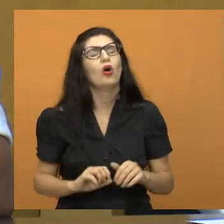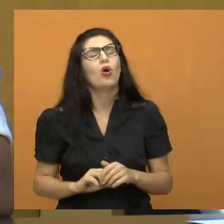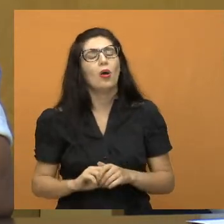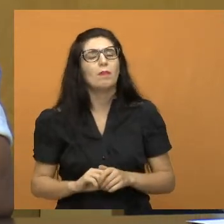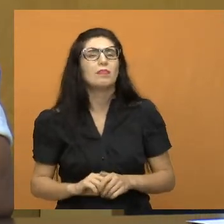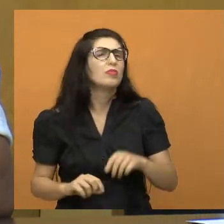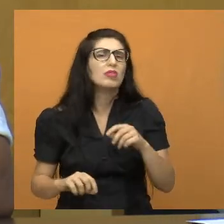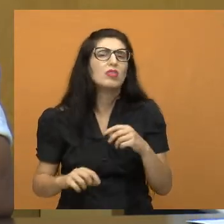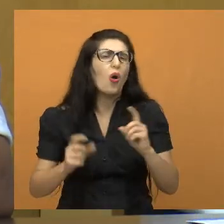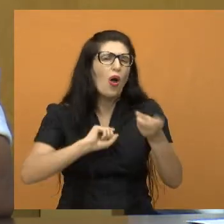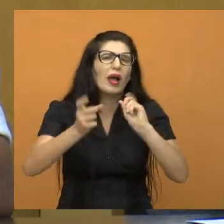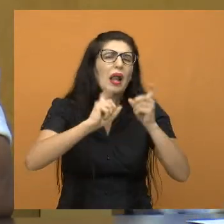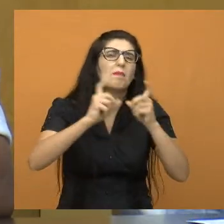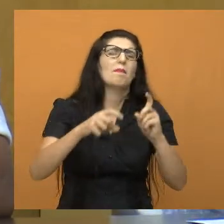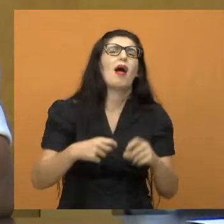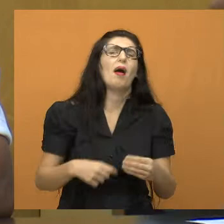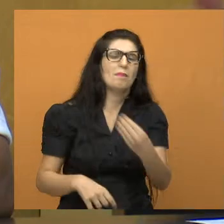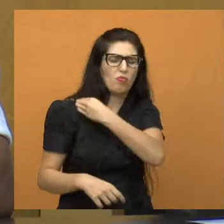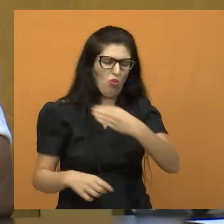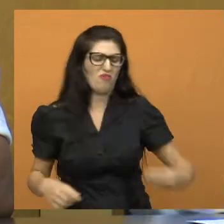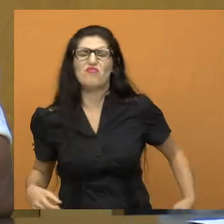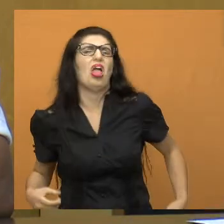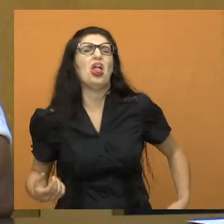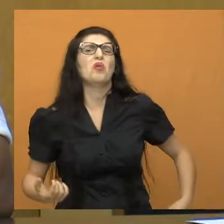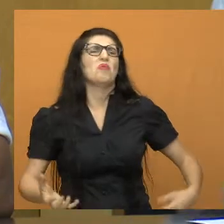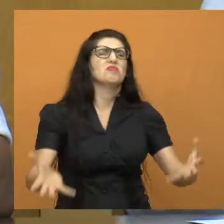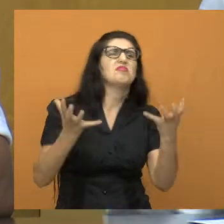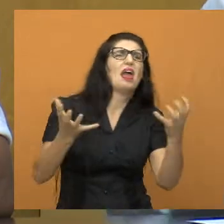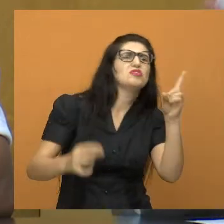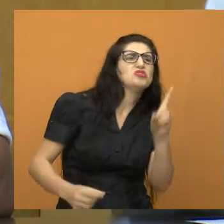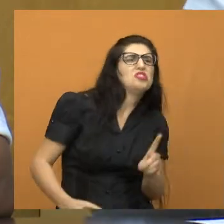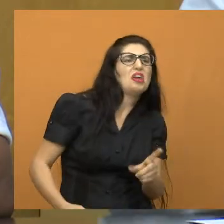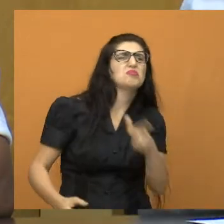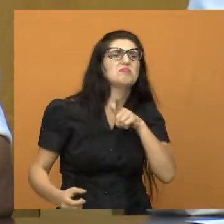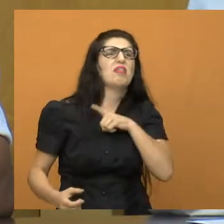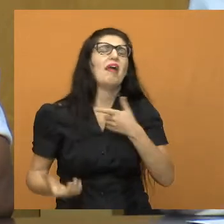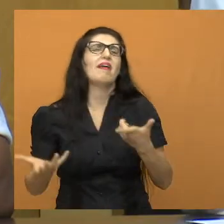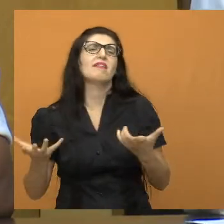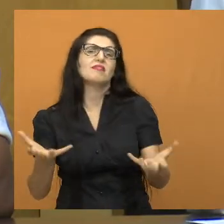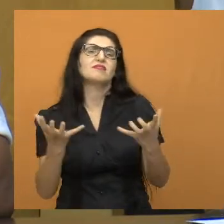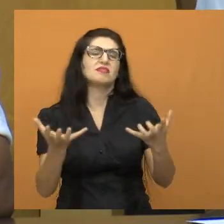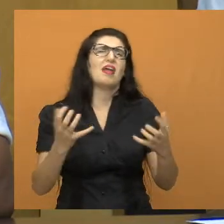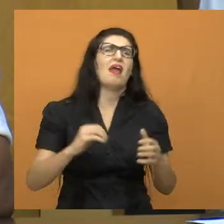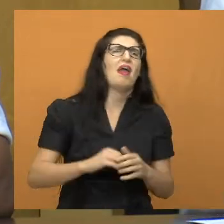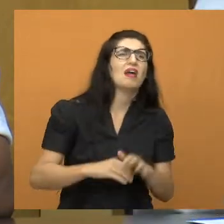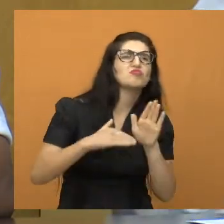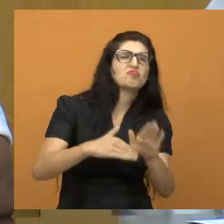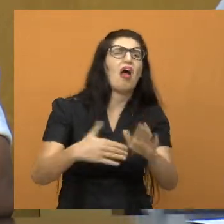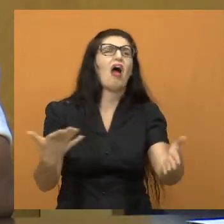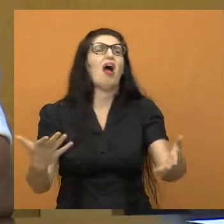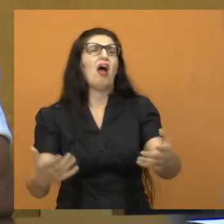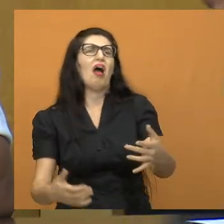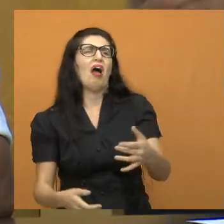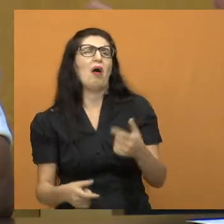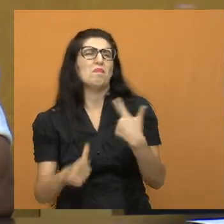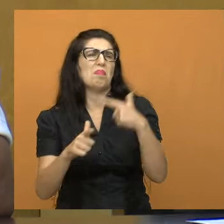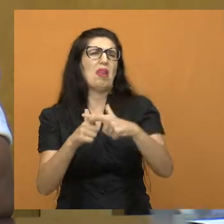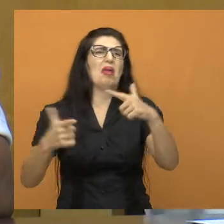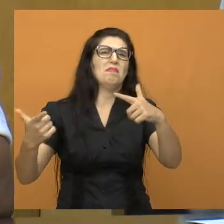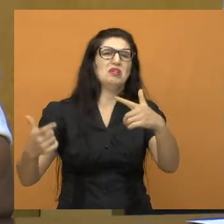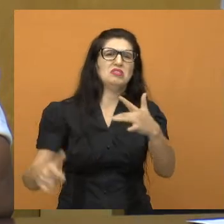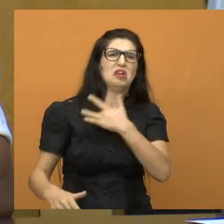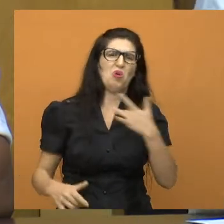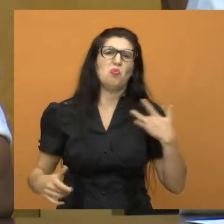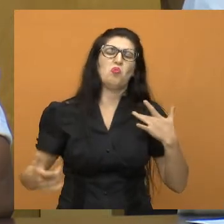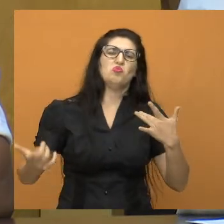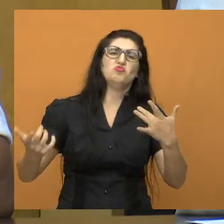poder público, Patrícia, é isso, queremos mais política, queremos mais atendimento, a saúde está desumana, e que é isso,